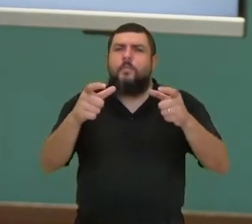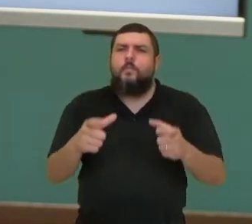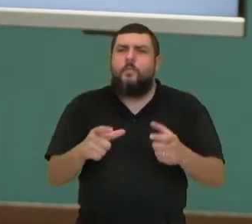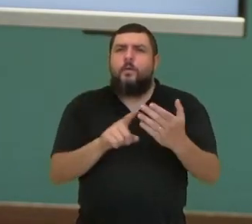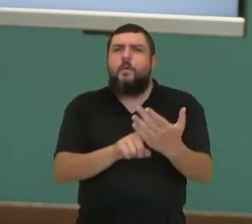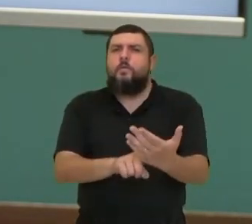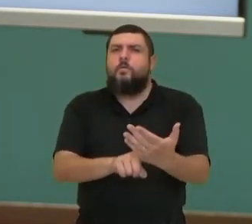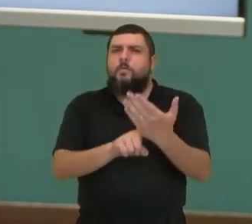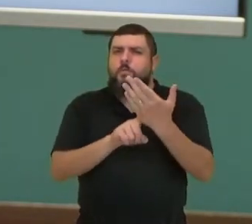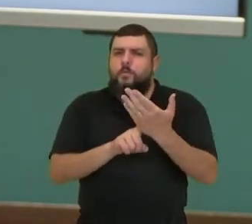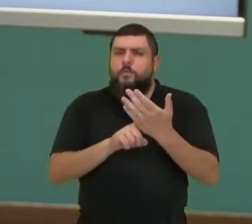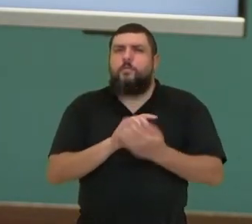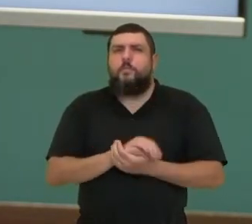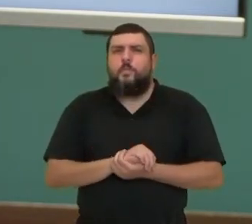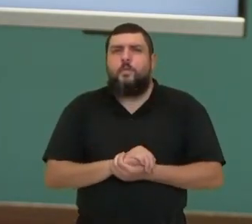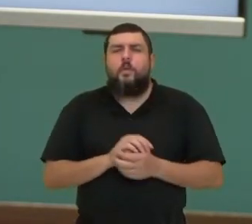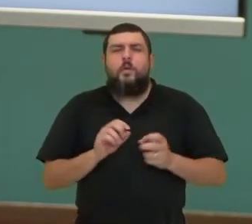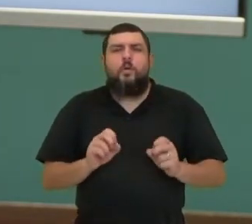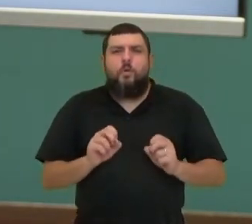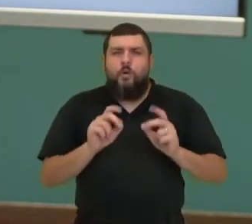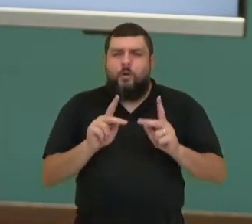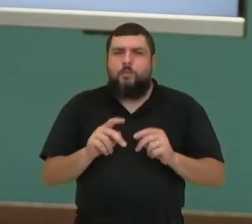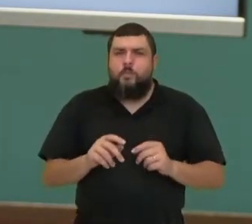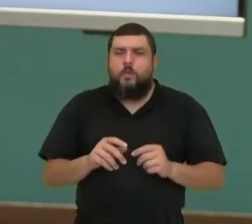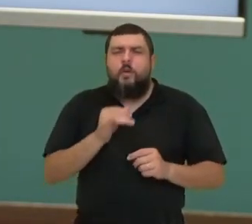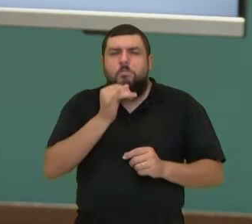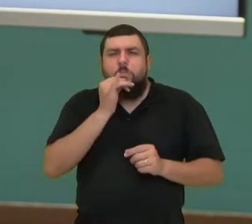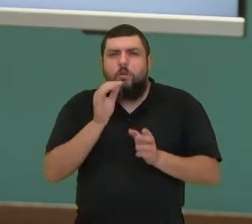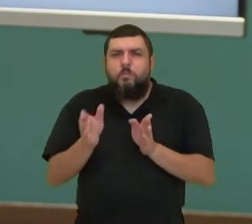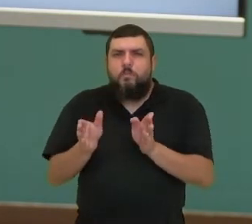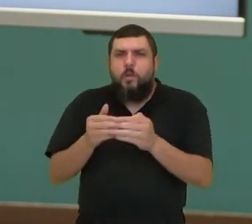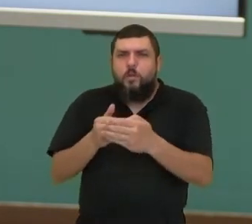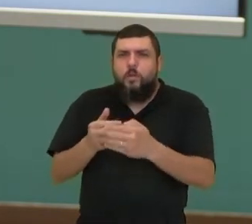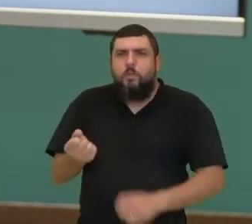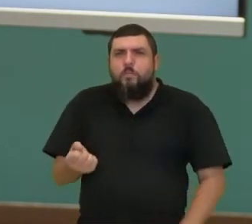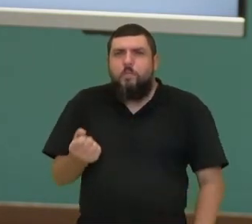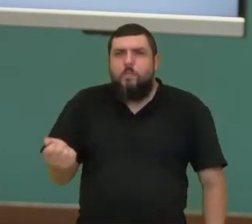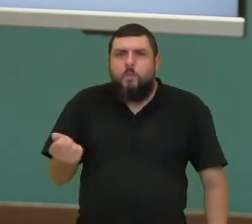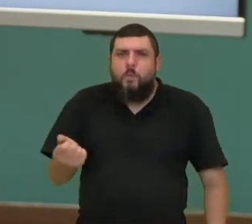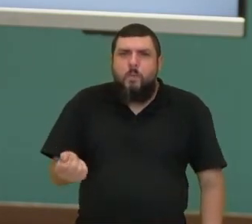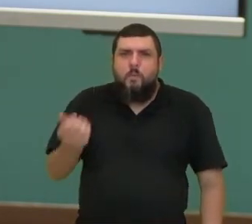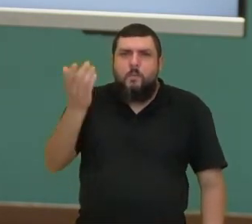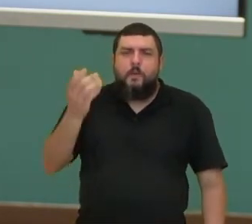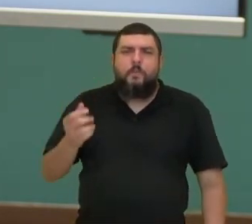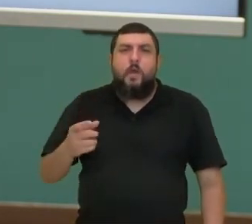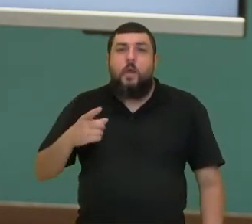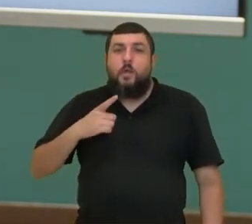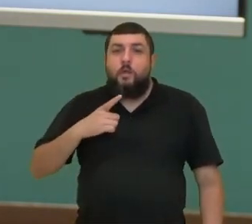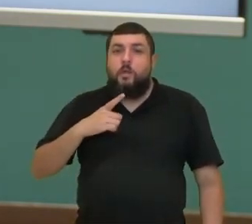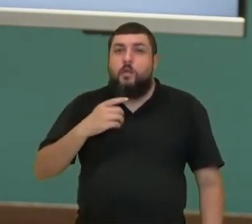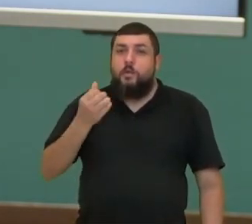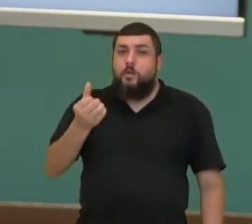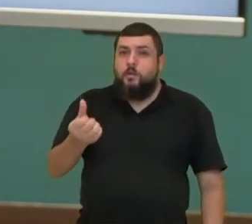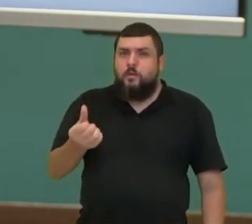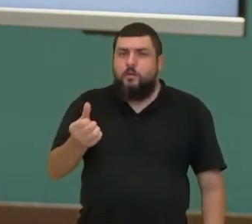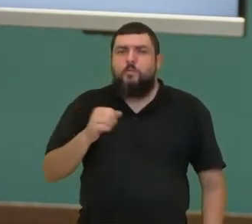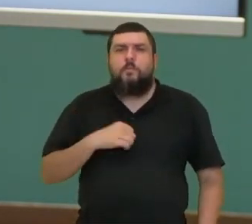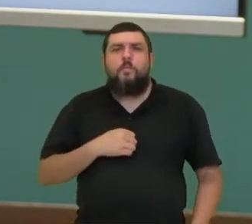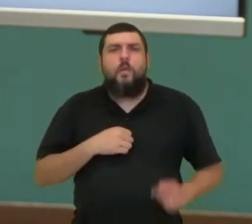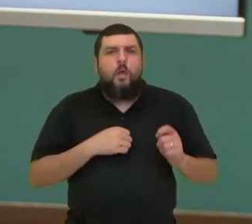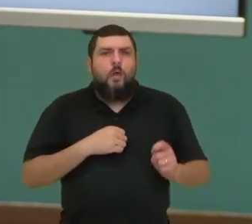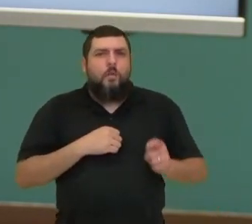dado ele pode ter 6 respostas diferentes e vimos ainda que a moeda ela pode